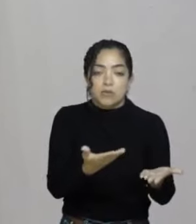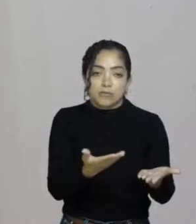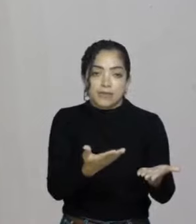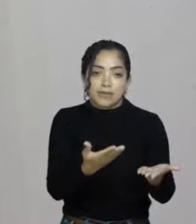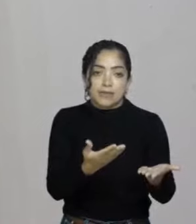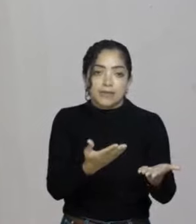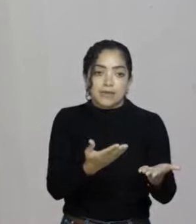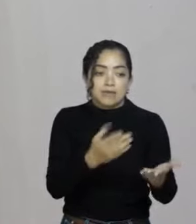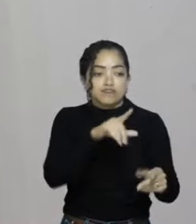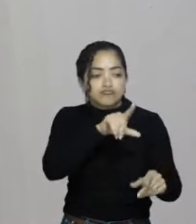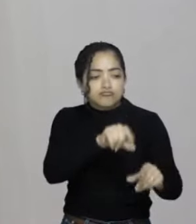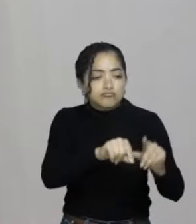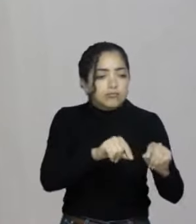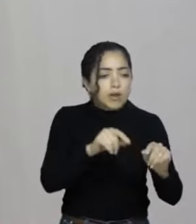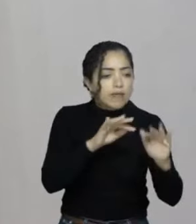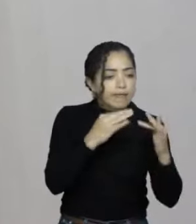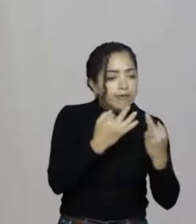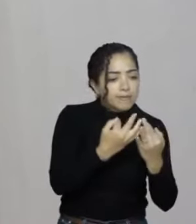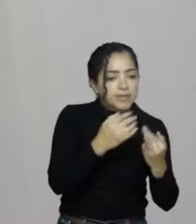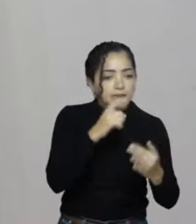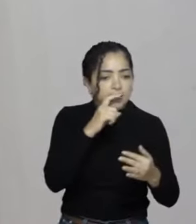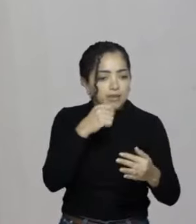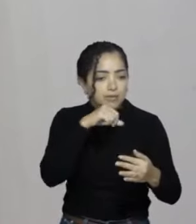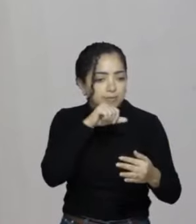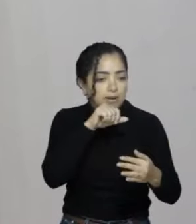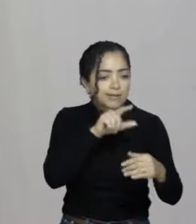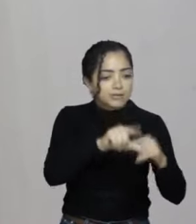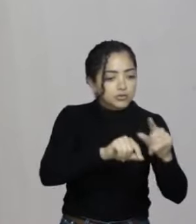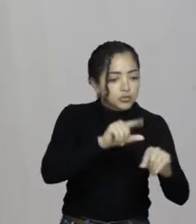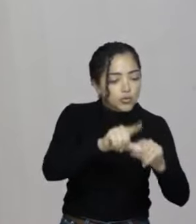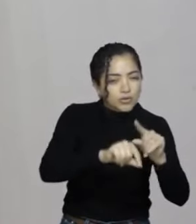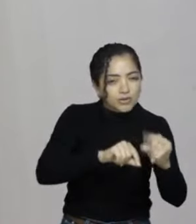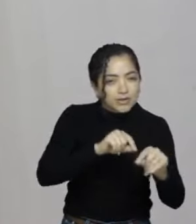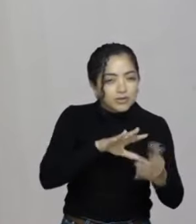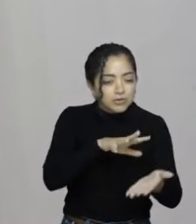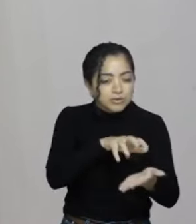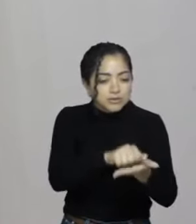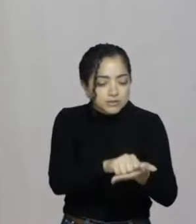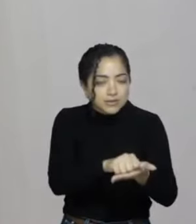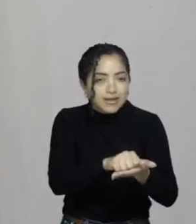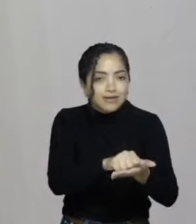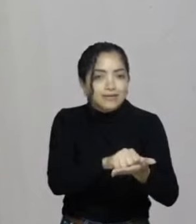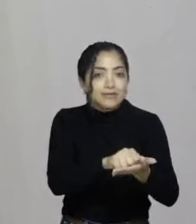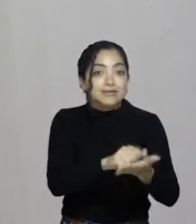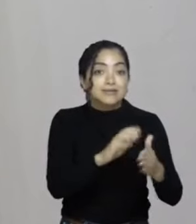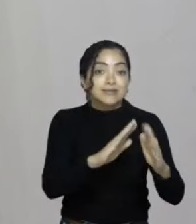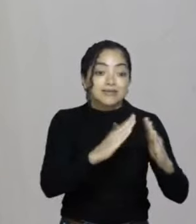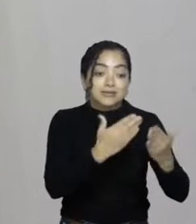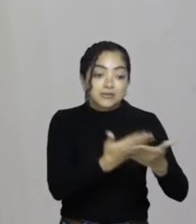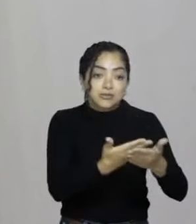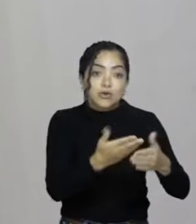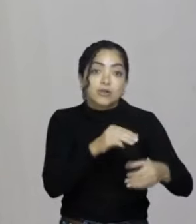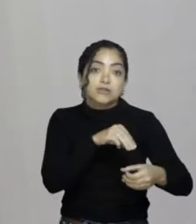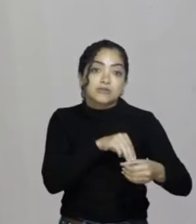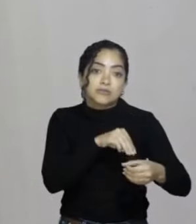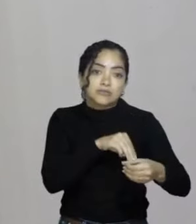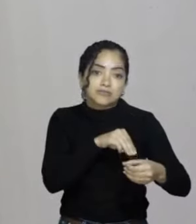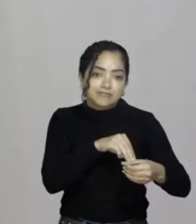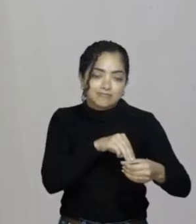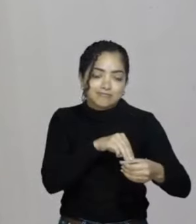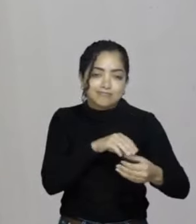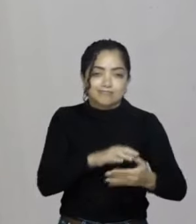escolhendo escrever os seus filhos nas escolas municipais em detrimento das escolas